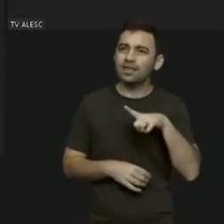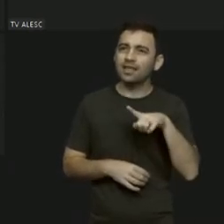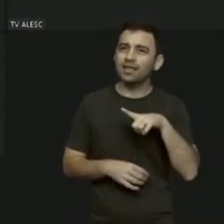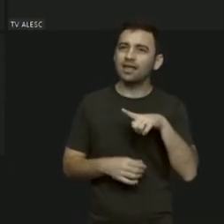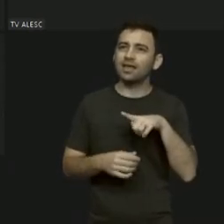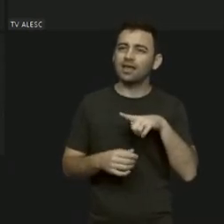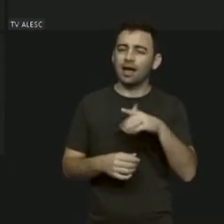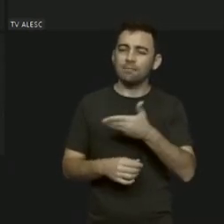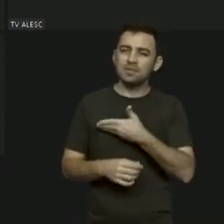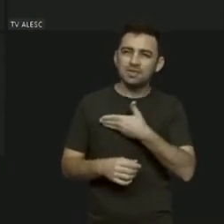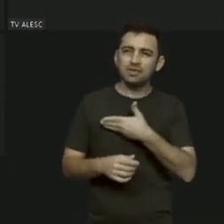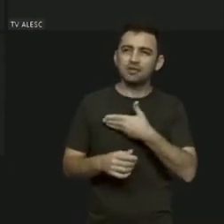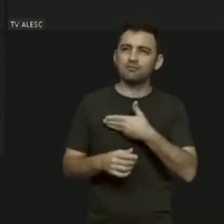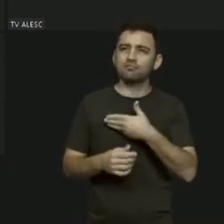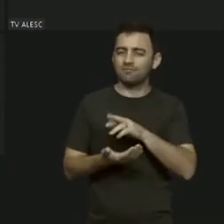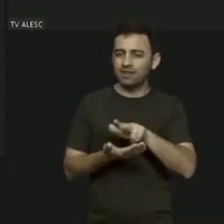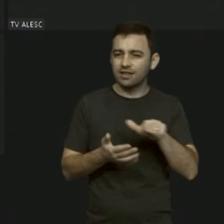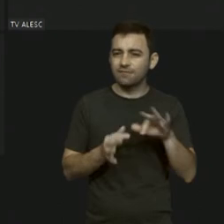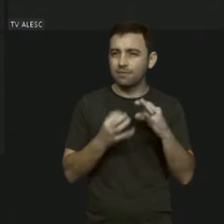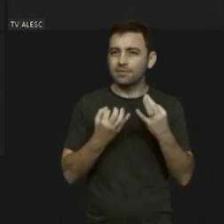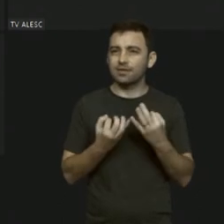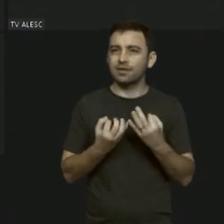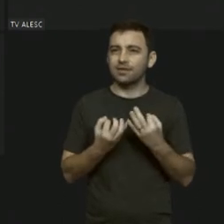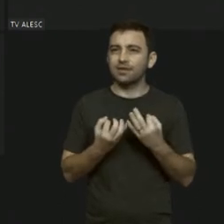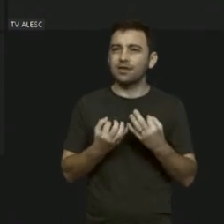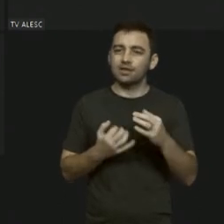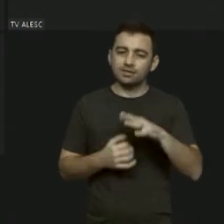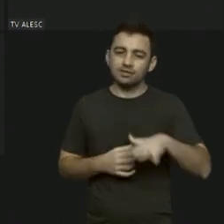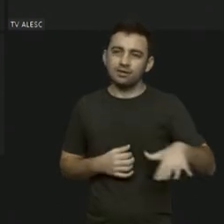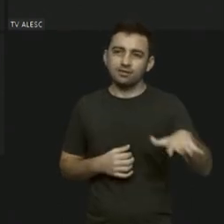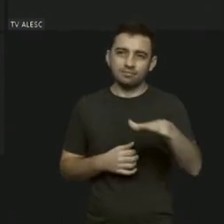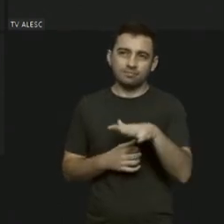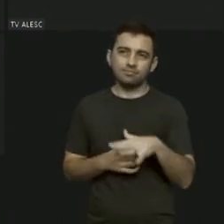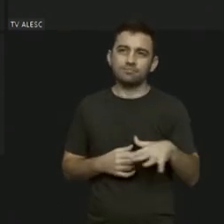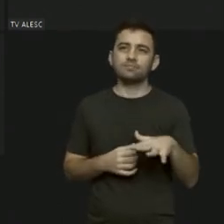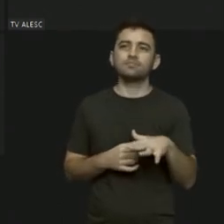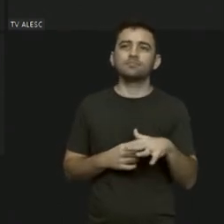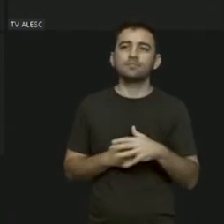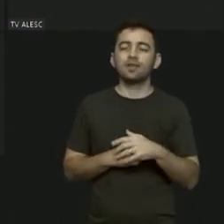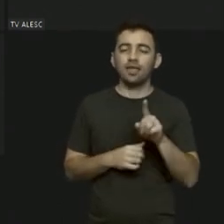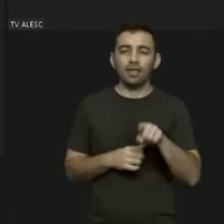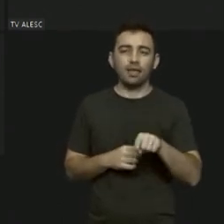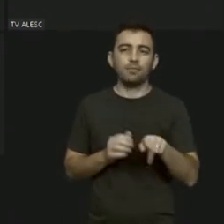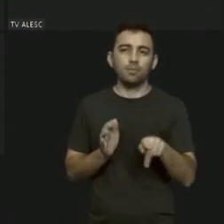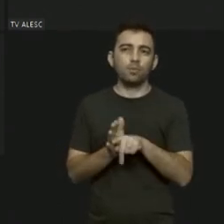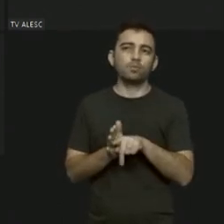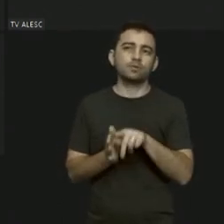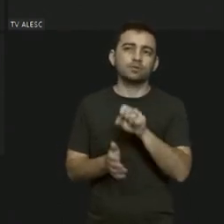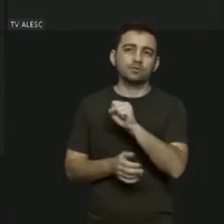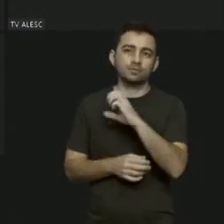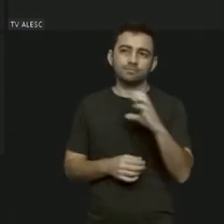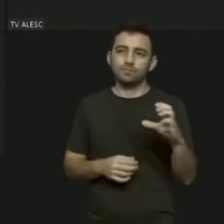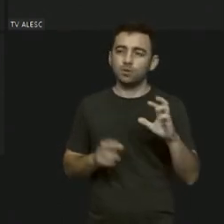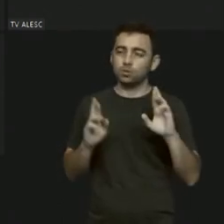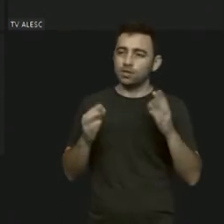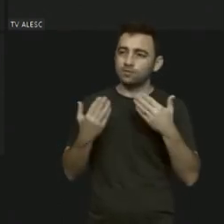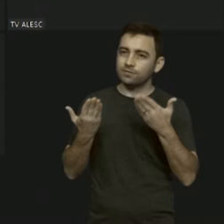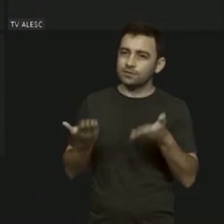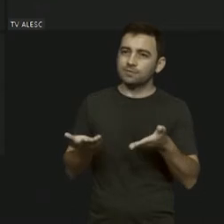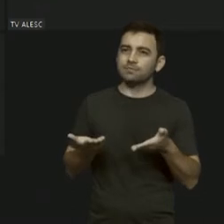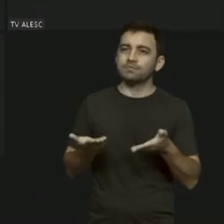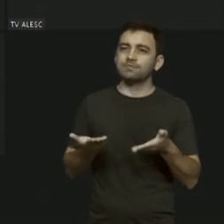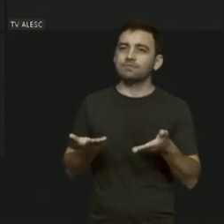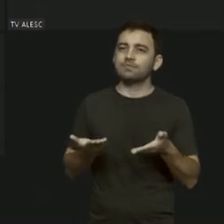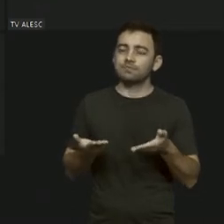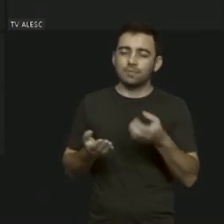e amigos aí nessa querida região, né, nesse querido município que faz parte da nossa bela e Santa Catarina. Sucesso e bem-vindo,